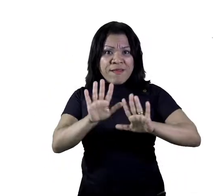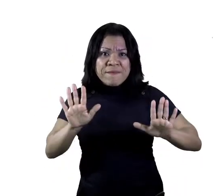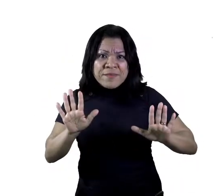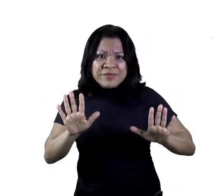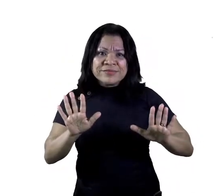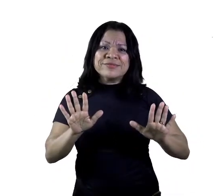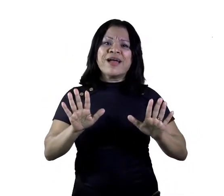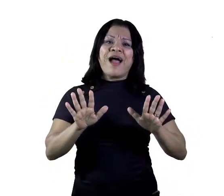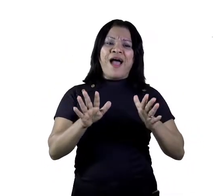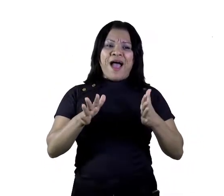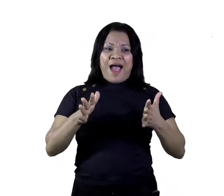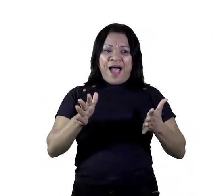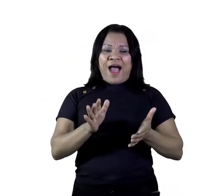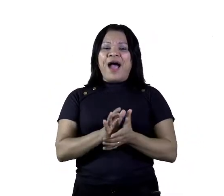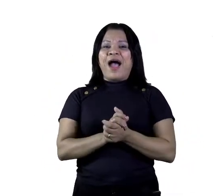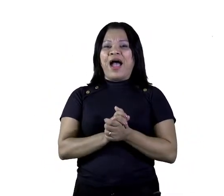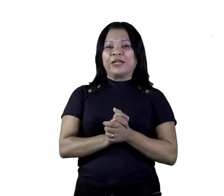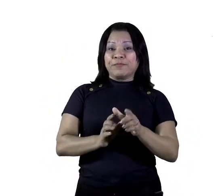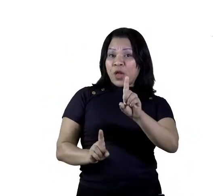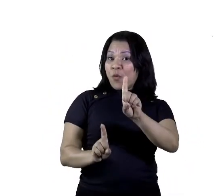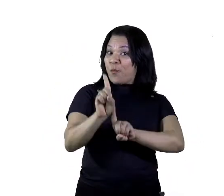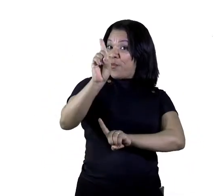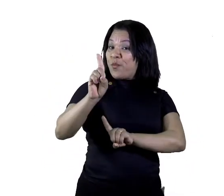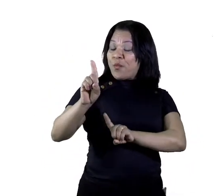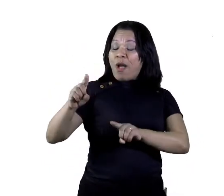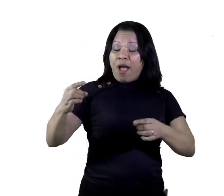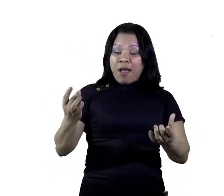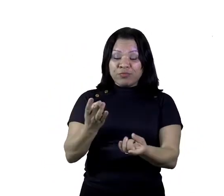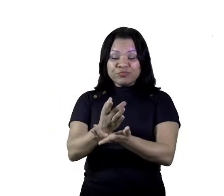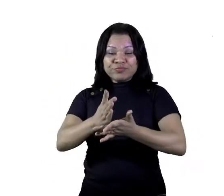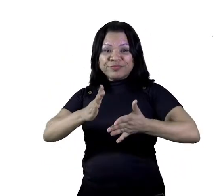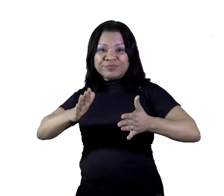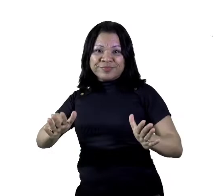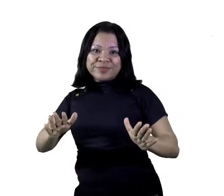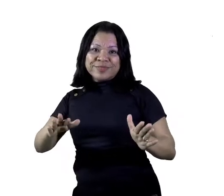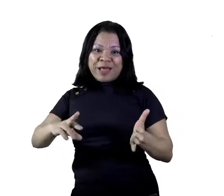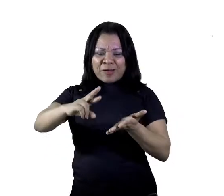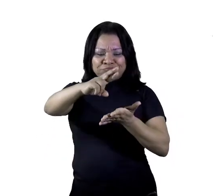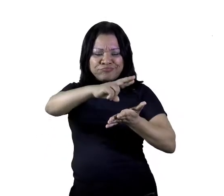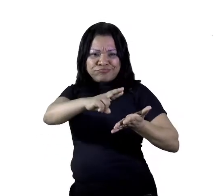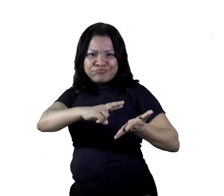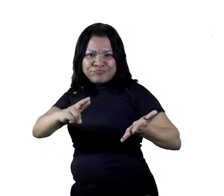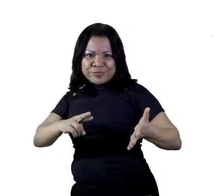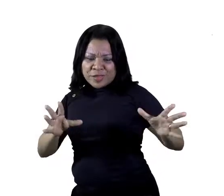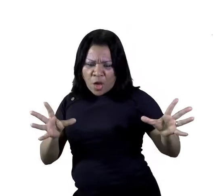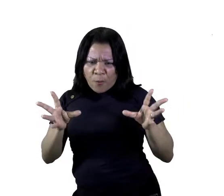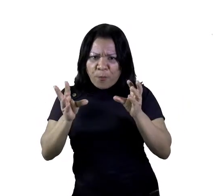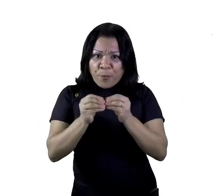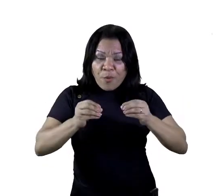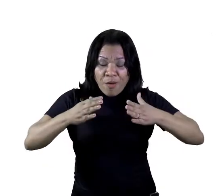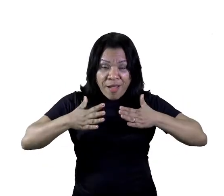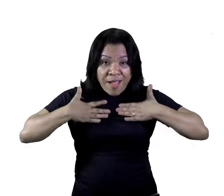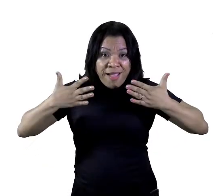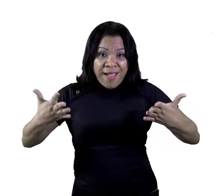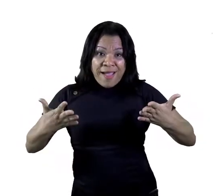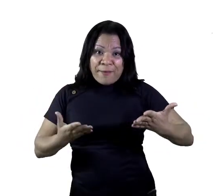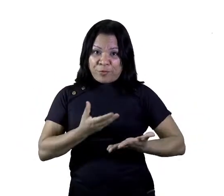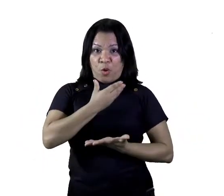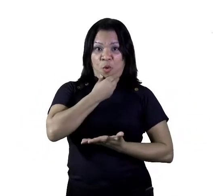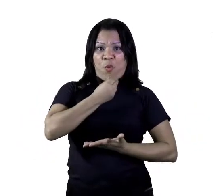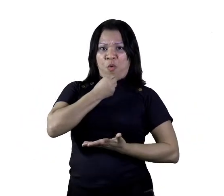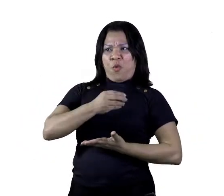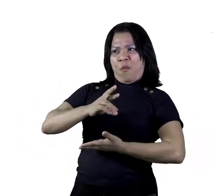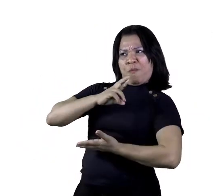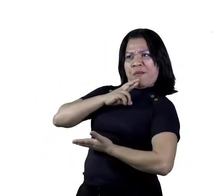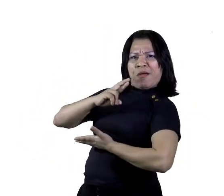O encerramento da narrativa com o desfecho surpreendente, quando o homem respondeu: